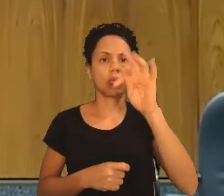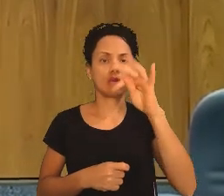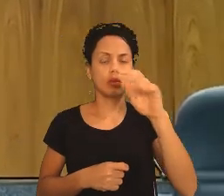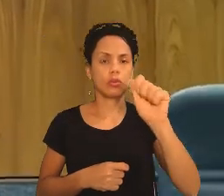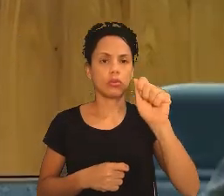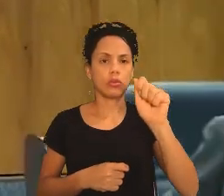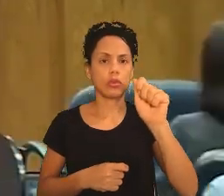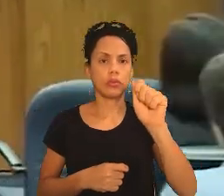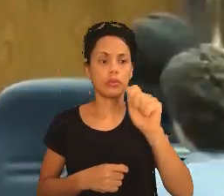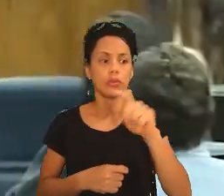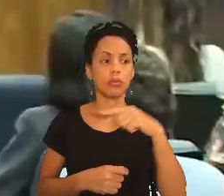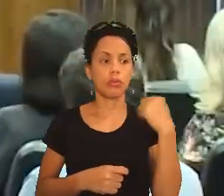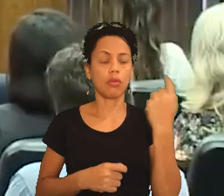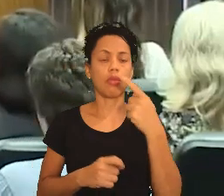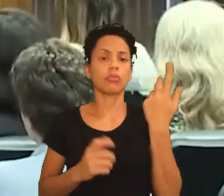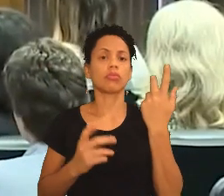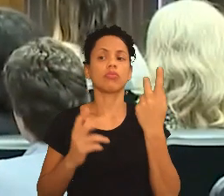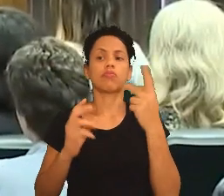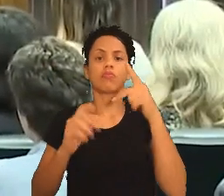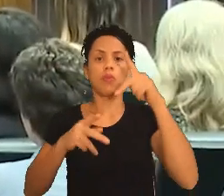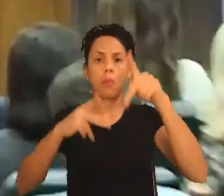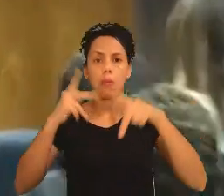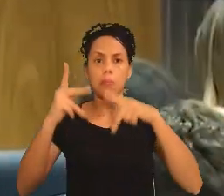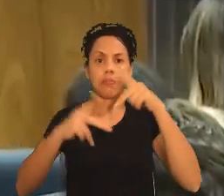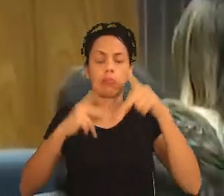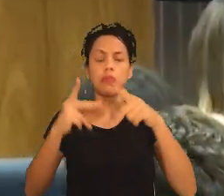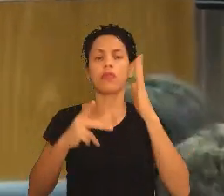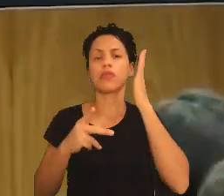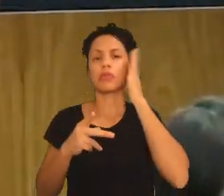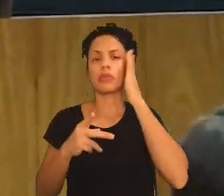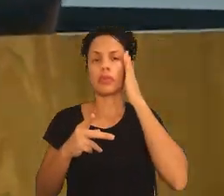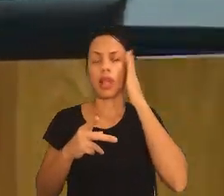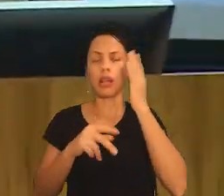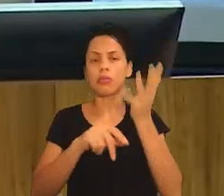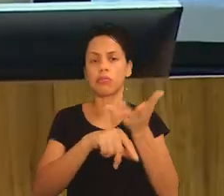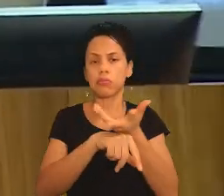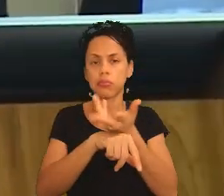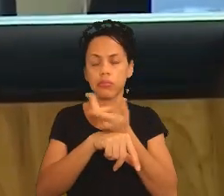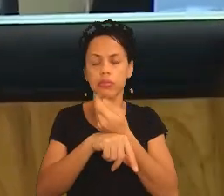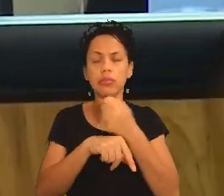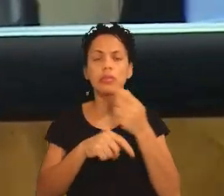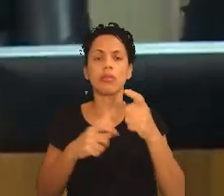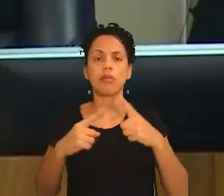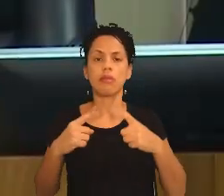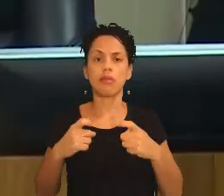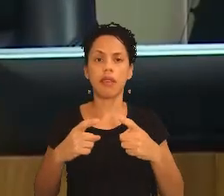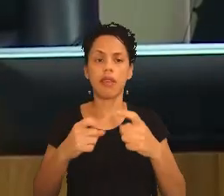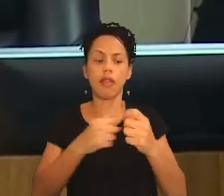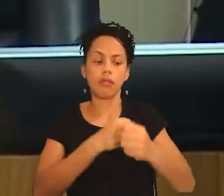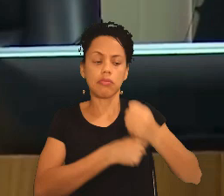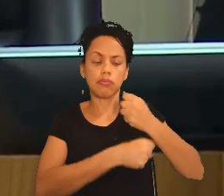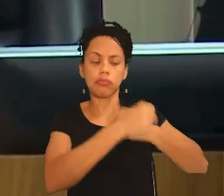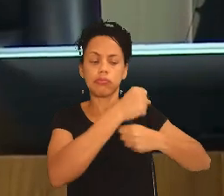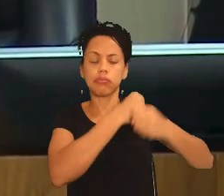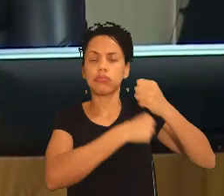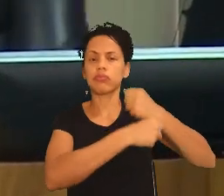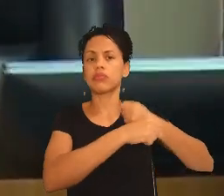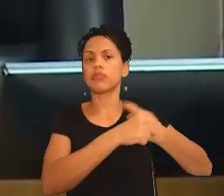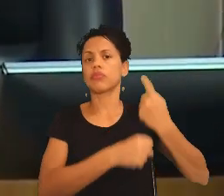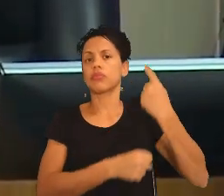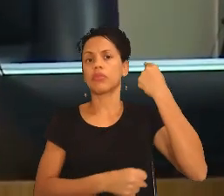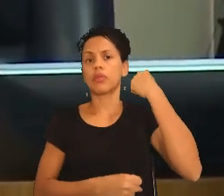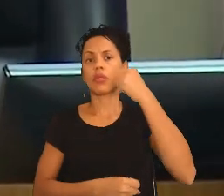ele promoveu uma grande guerra contra o nosso povo, chamada Guerra Justa. Formalmente, o nosso